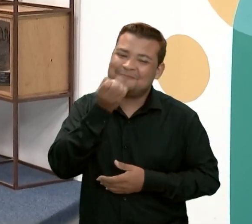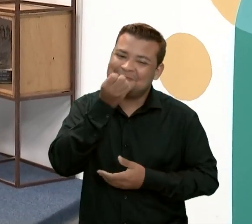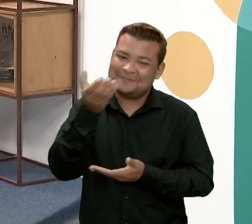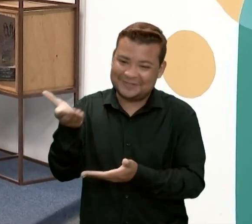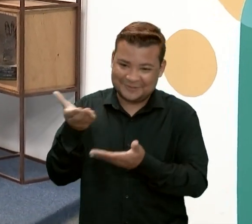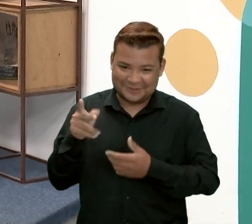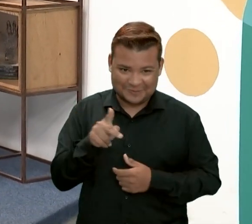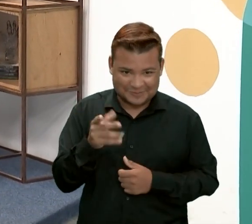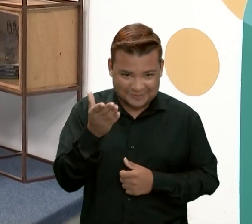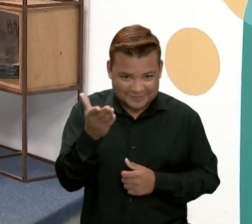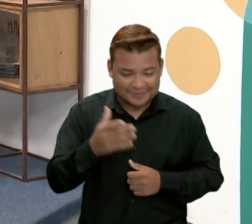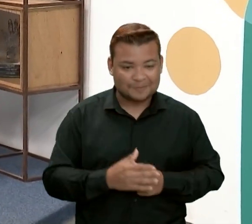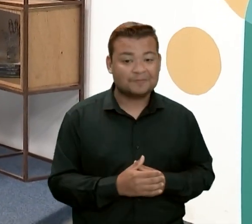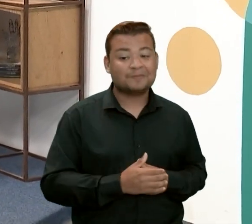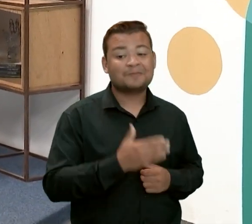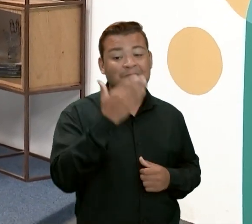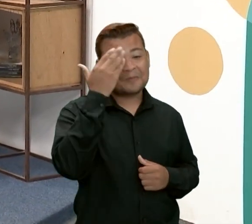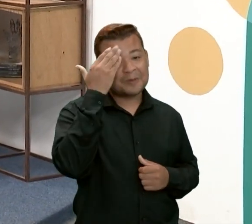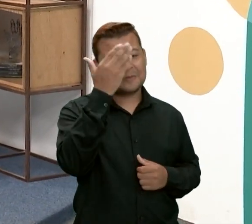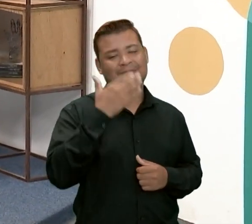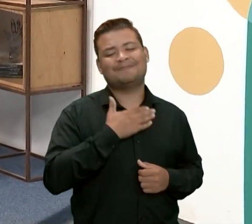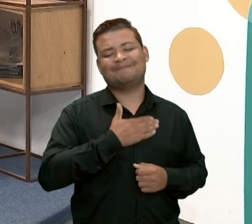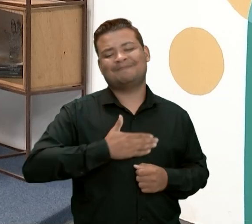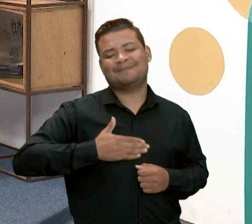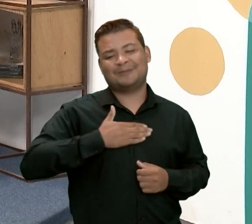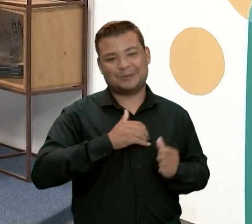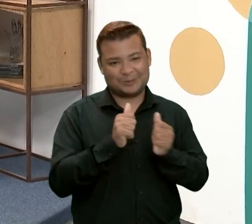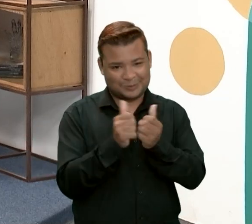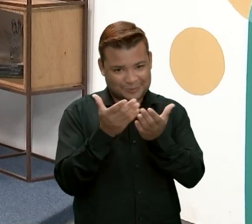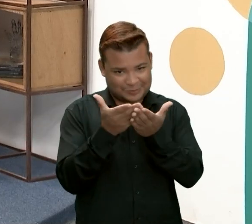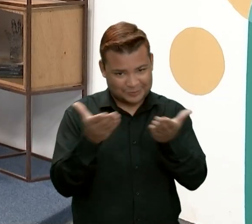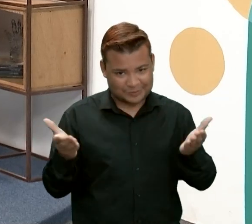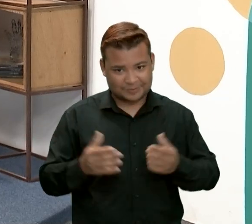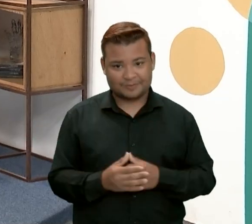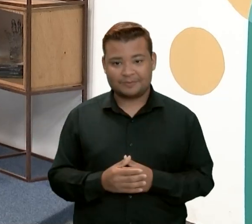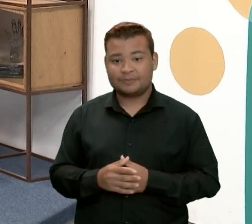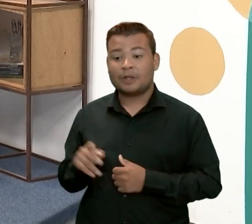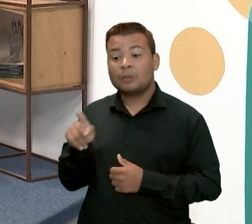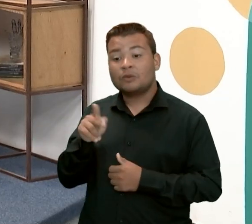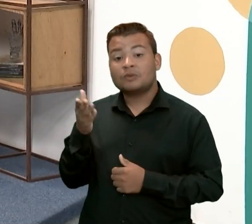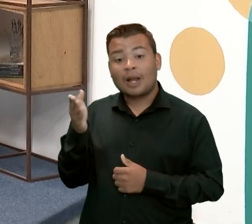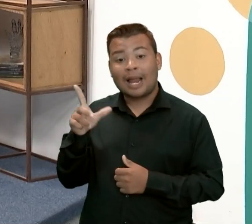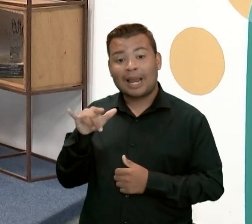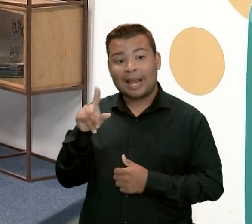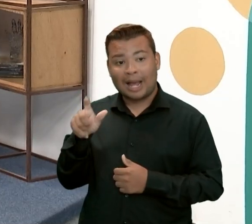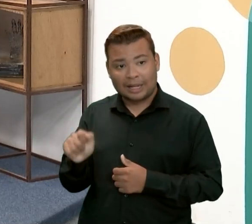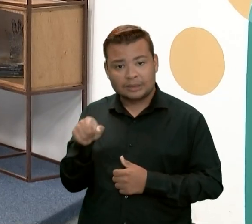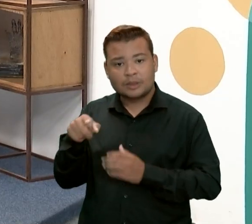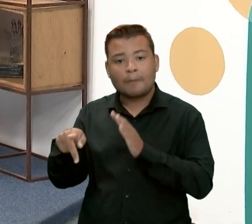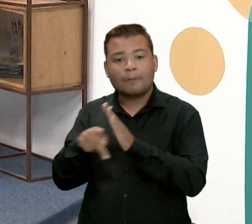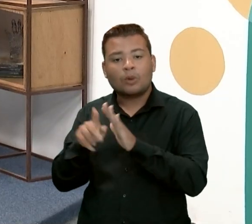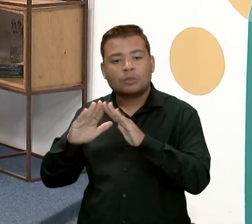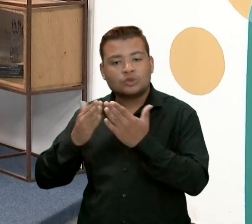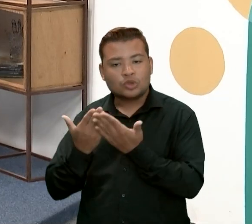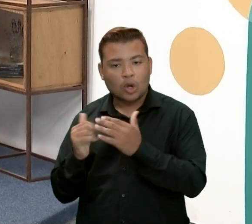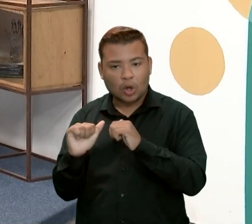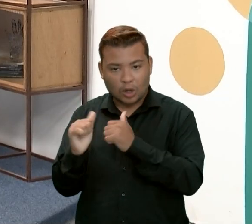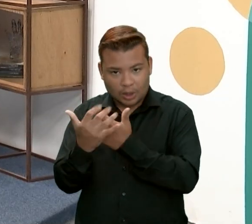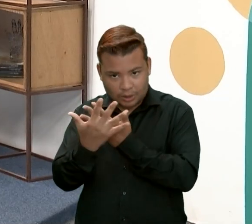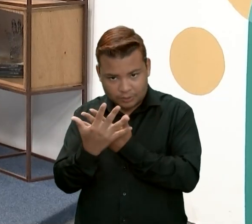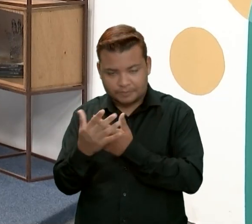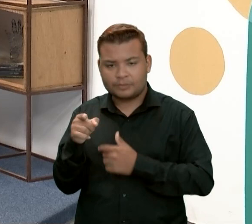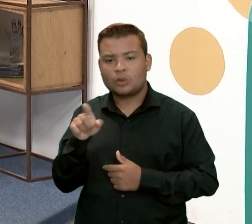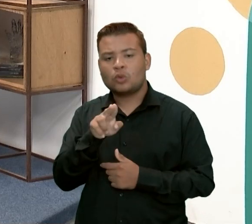Laísa. Muito obrigada, Cássio. É sempre um prazer estar aqui com vocês. Professora Laísa, gente da Escola de Agronomia,